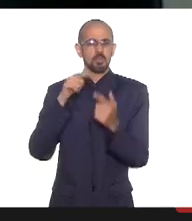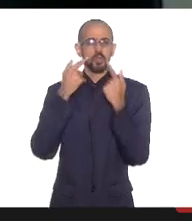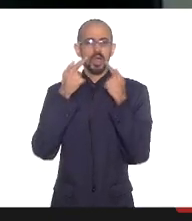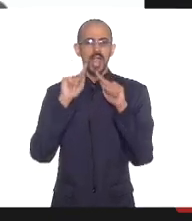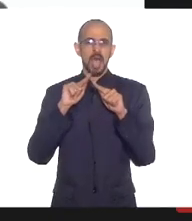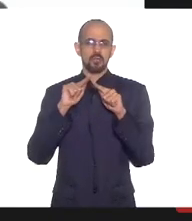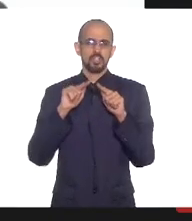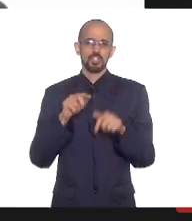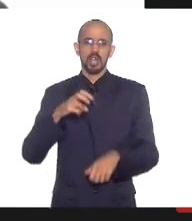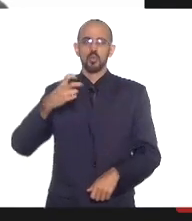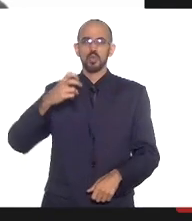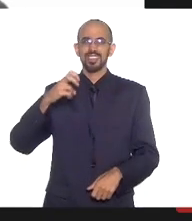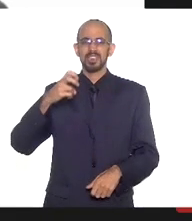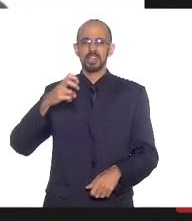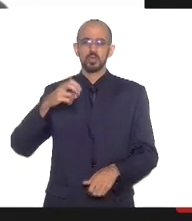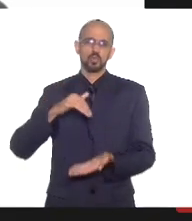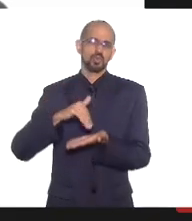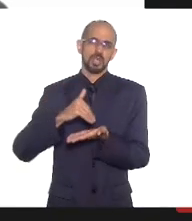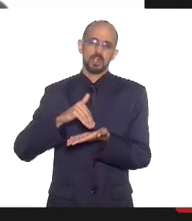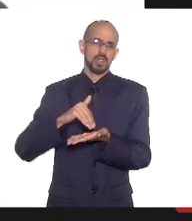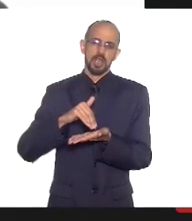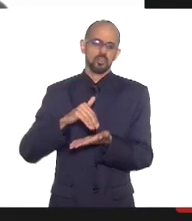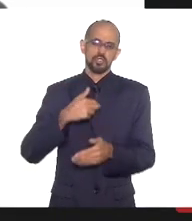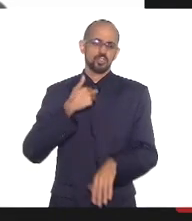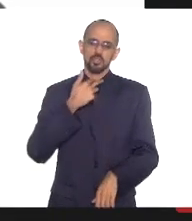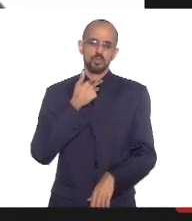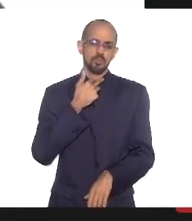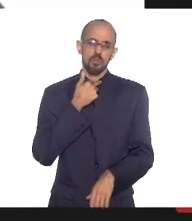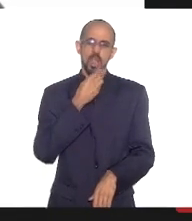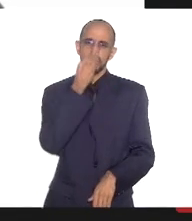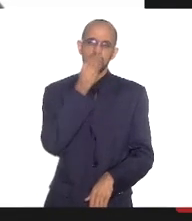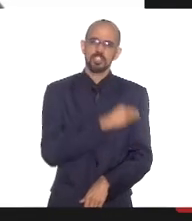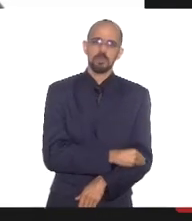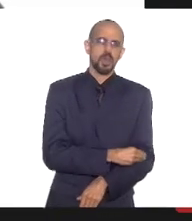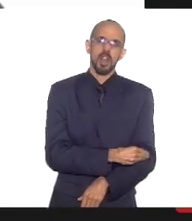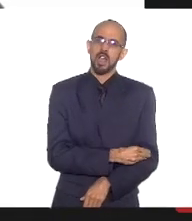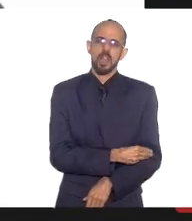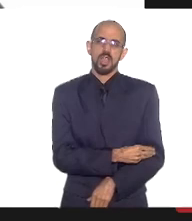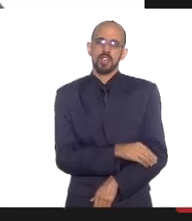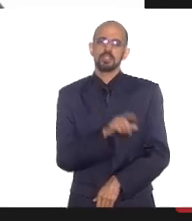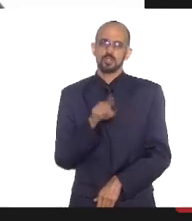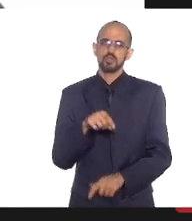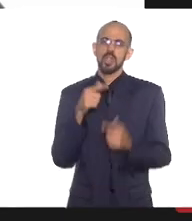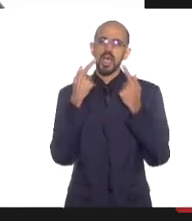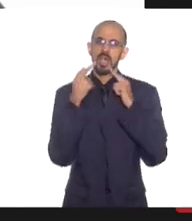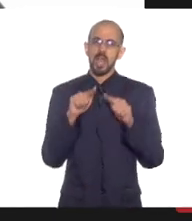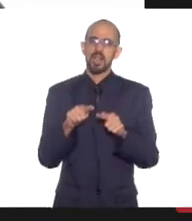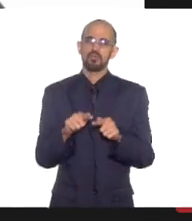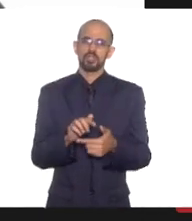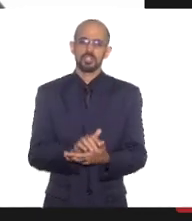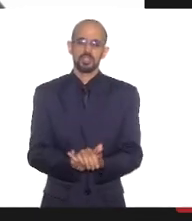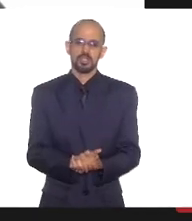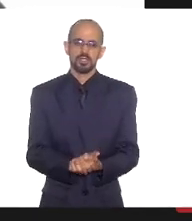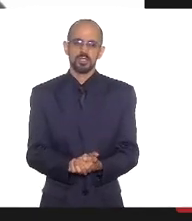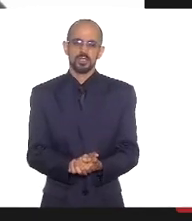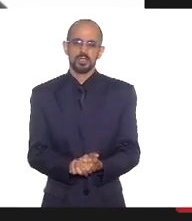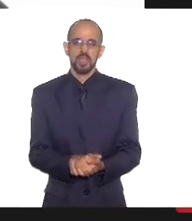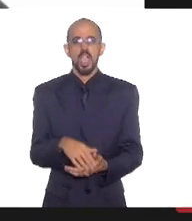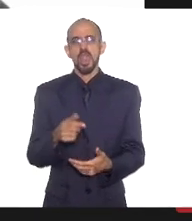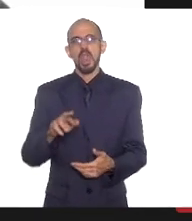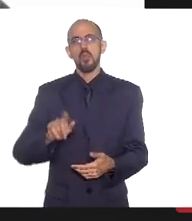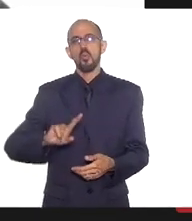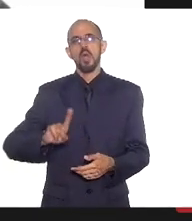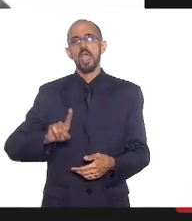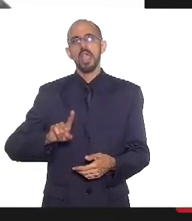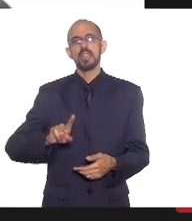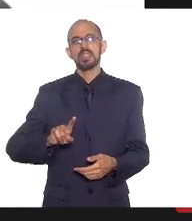secretários isso não pode ser desconsiderado por nós isso é extremamente grave eu não tô fazendo nenhum juízo de valor